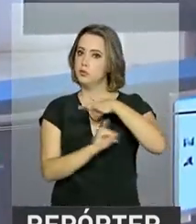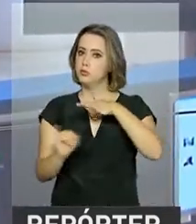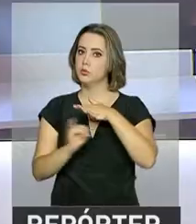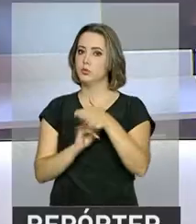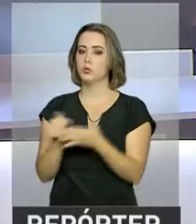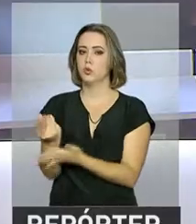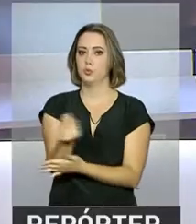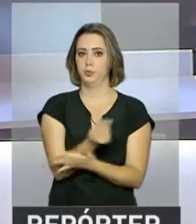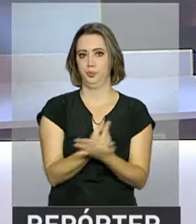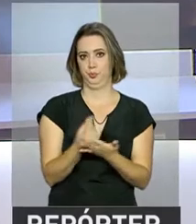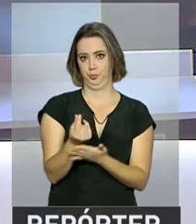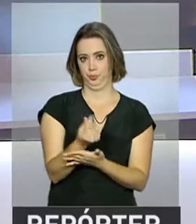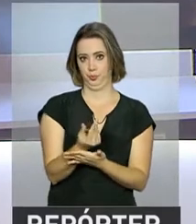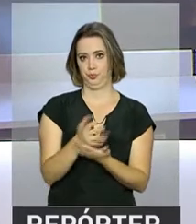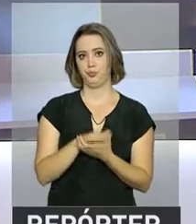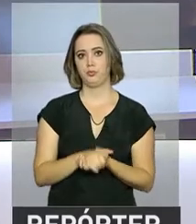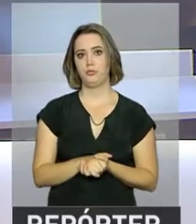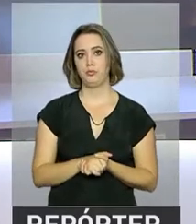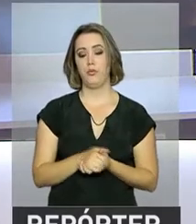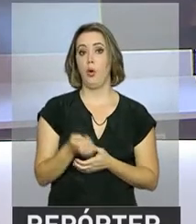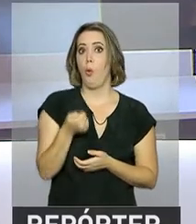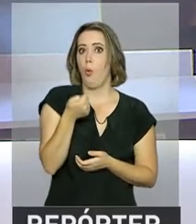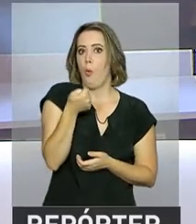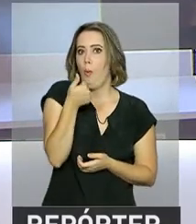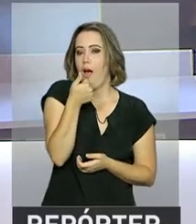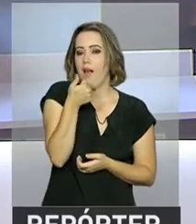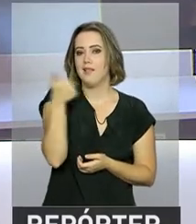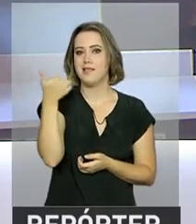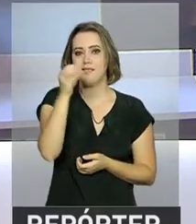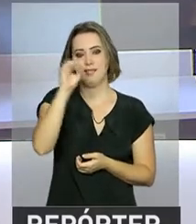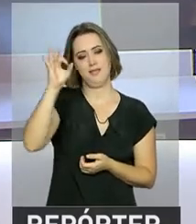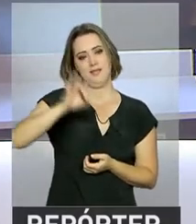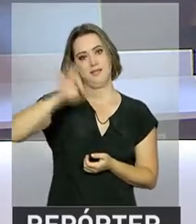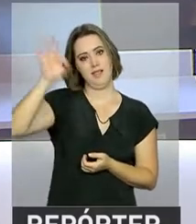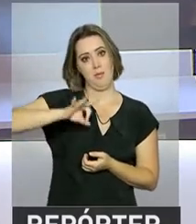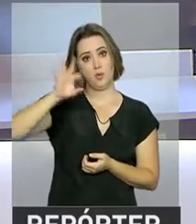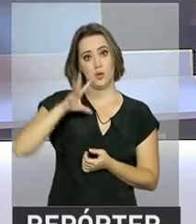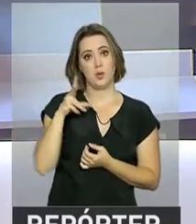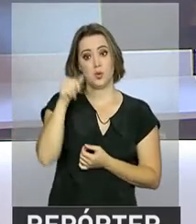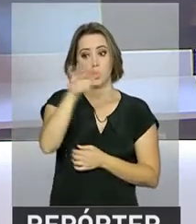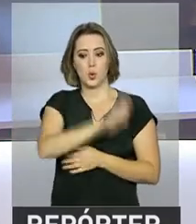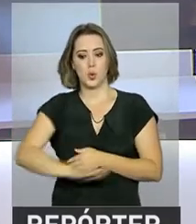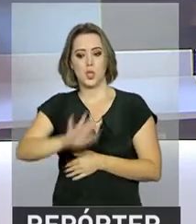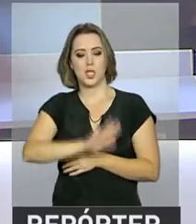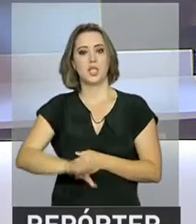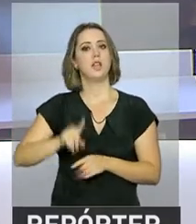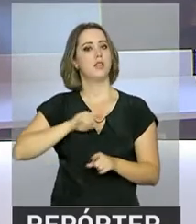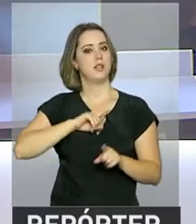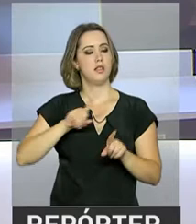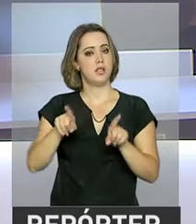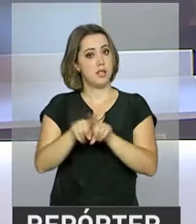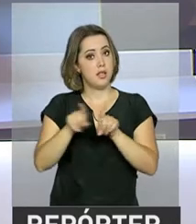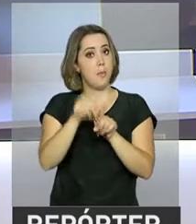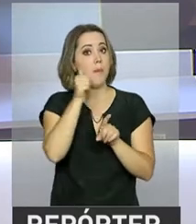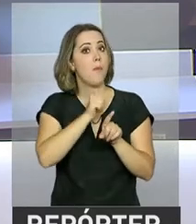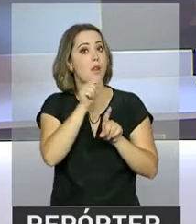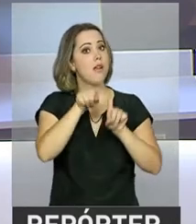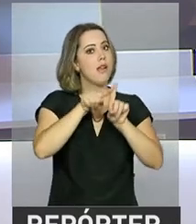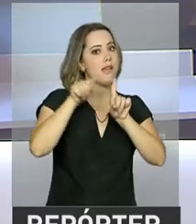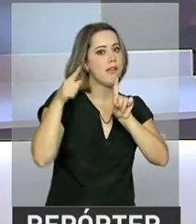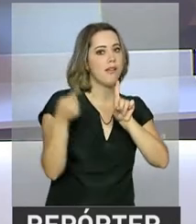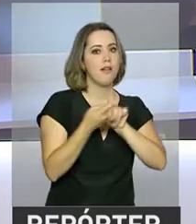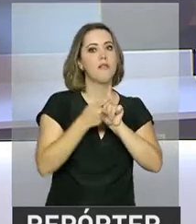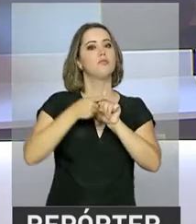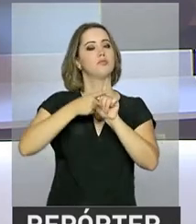financeiras. Quase 100% das crianças e gestantes atendidas pelo programa Bolsa Família cumpriram os compromissos